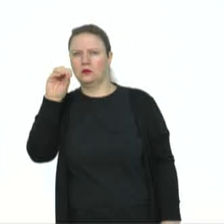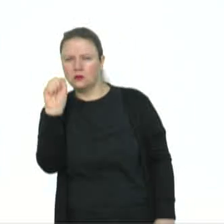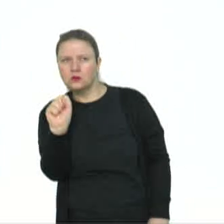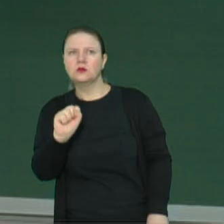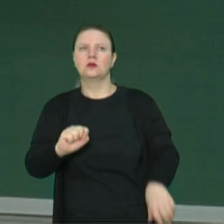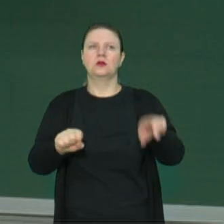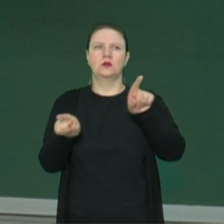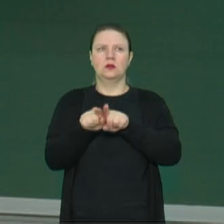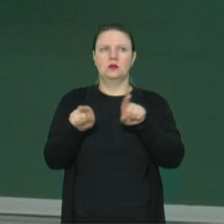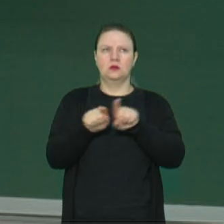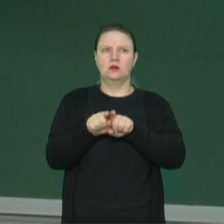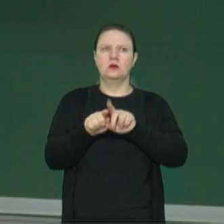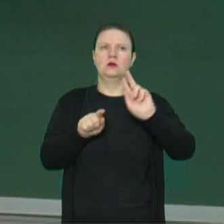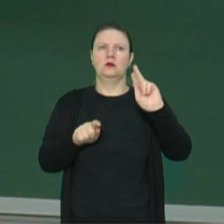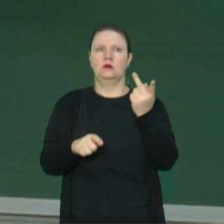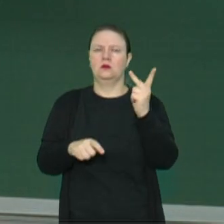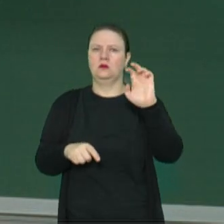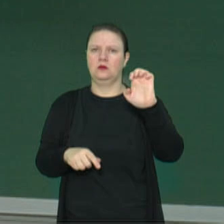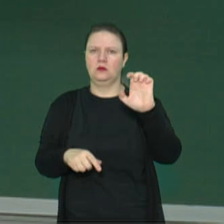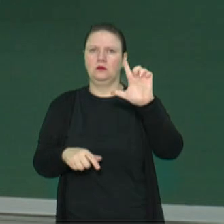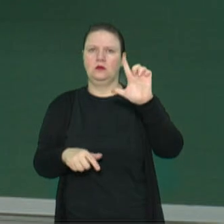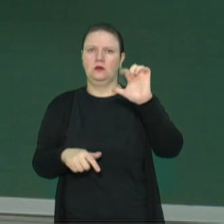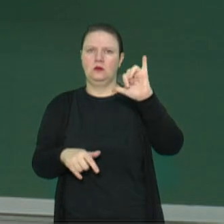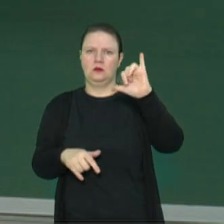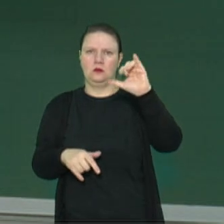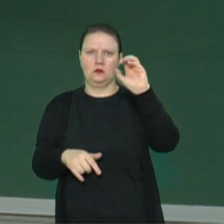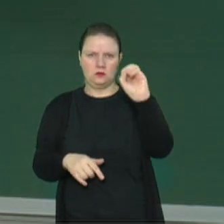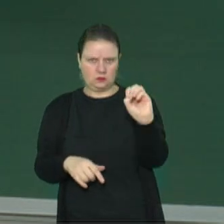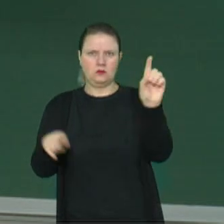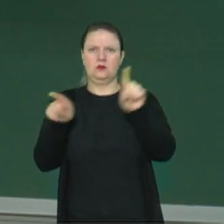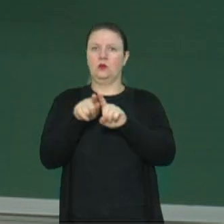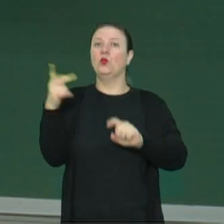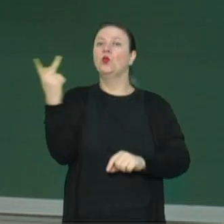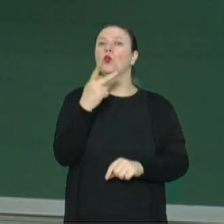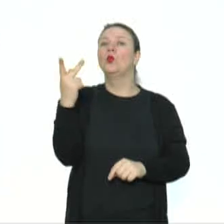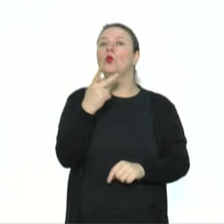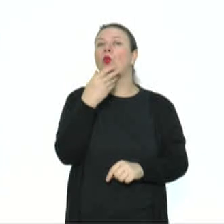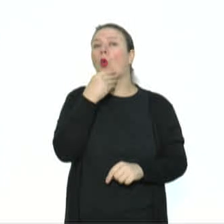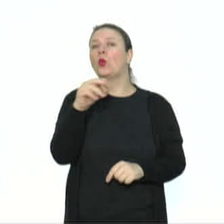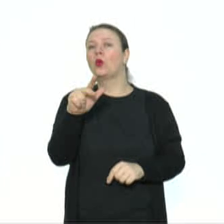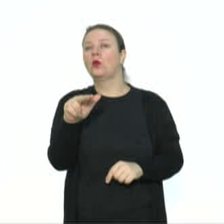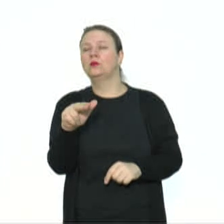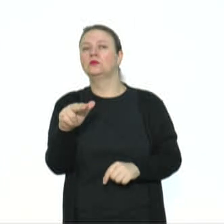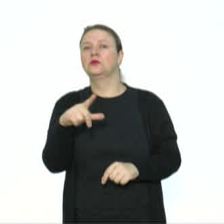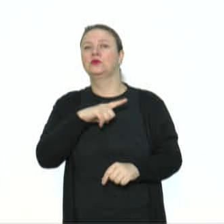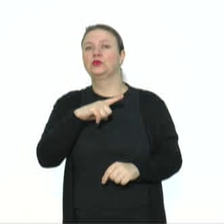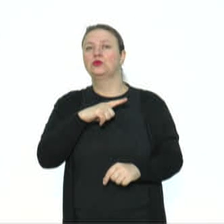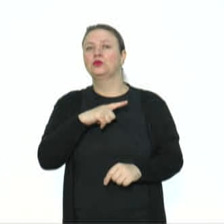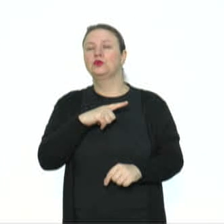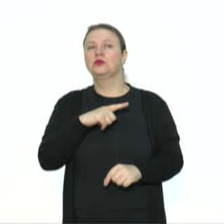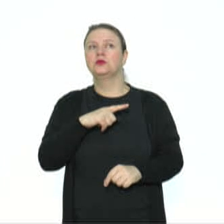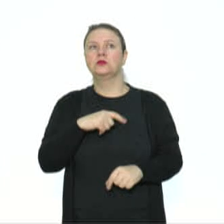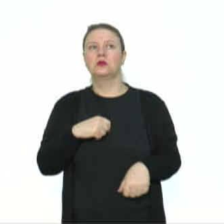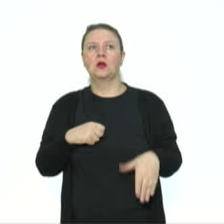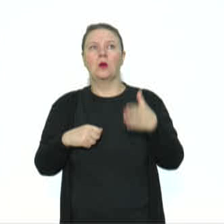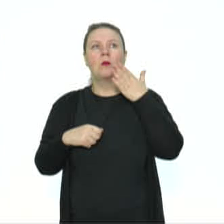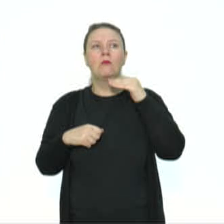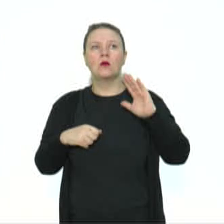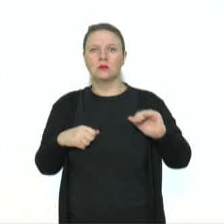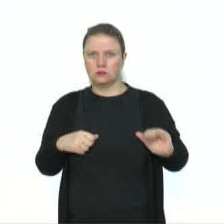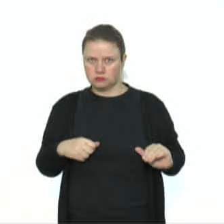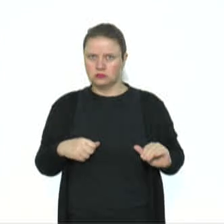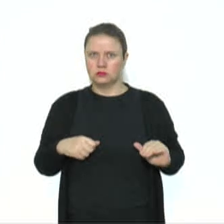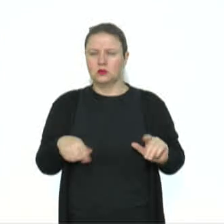são os dois principais, os criadores do jiu-jitsu brasileiro, né? Então o Carlos Gracie tinha um irmão, que era menor, que ele é franzino